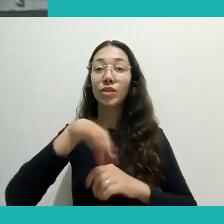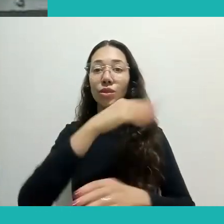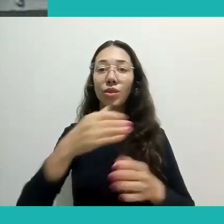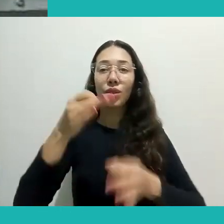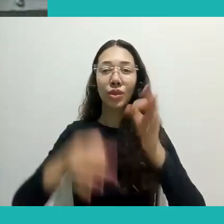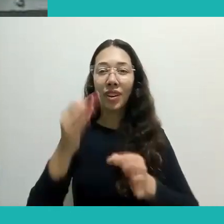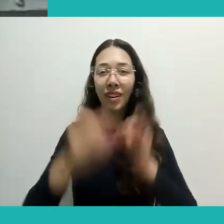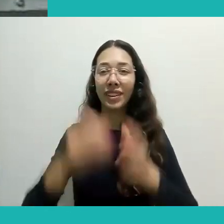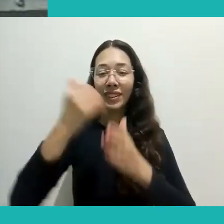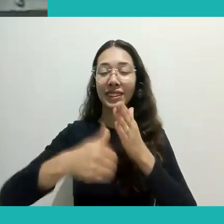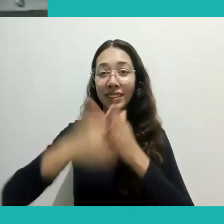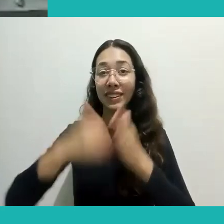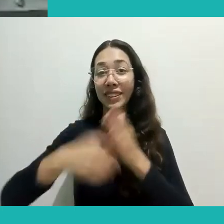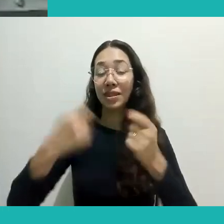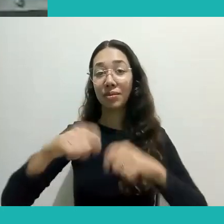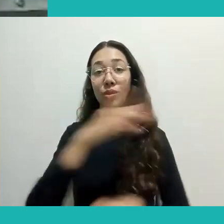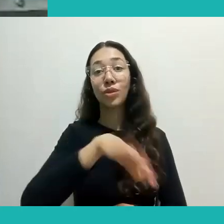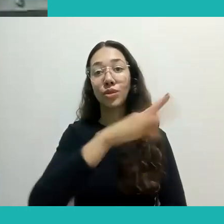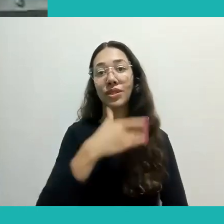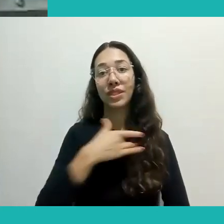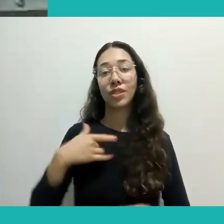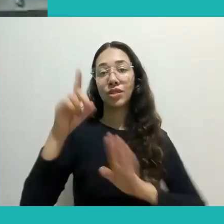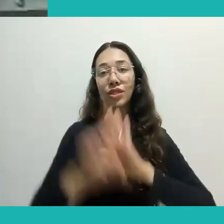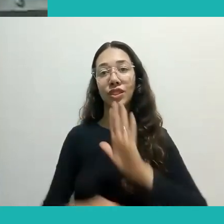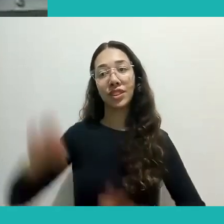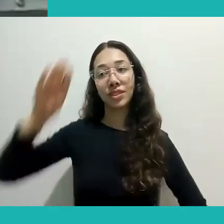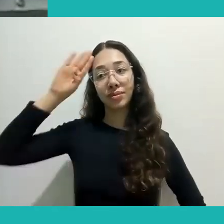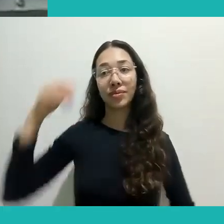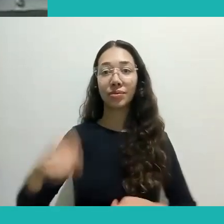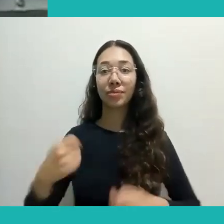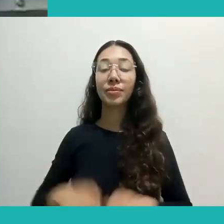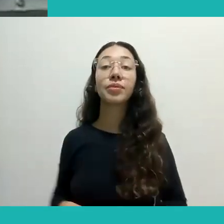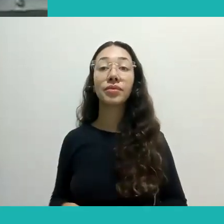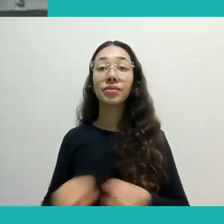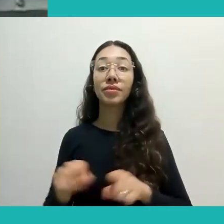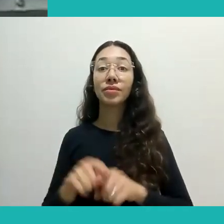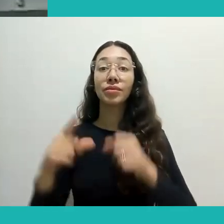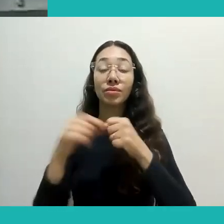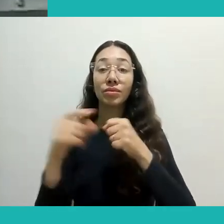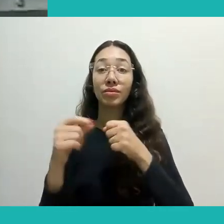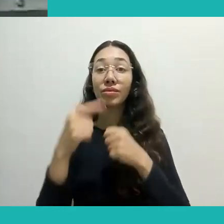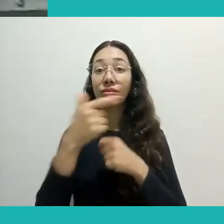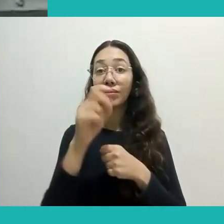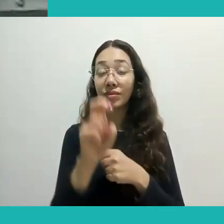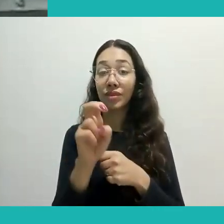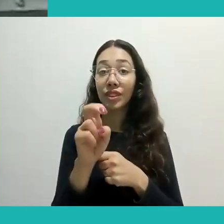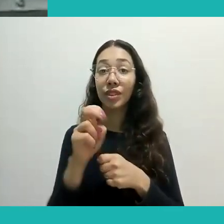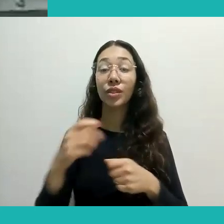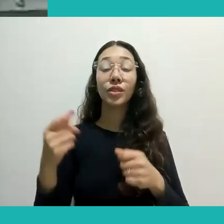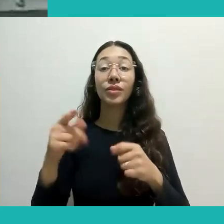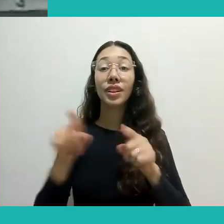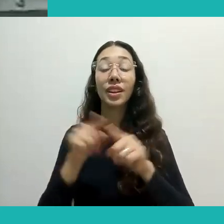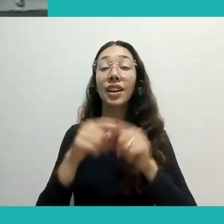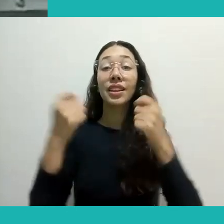fundos de saúde militares. Então, só com o advento do artigo 25 da MP 2215, essas